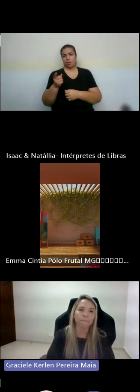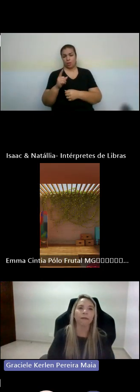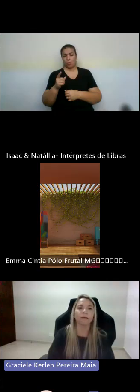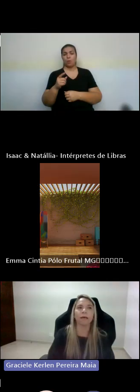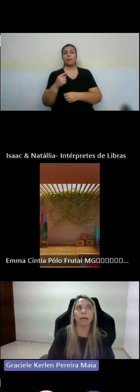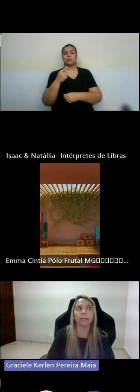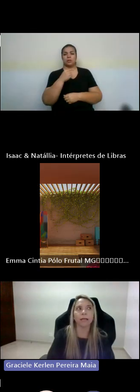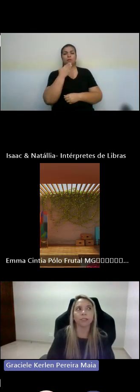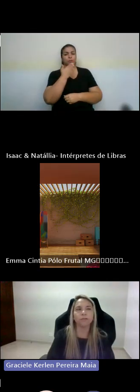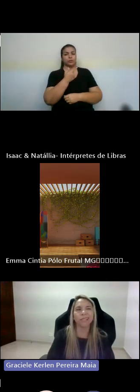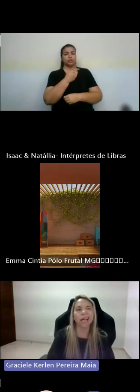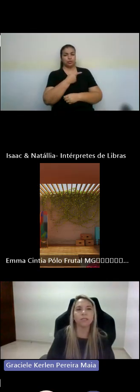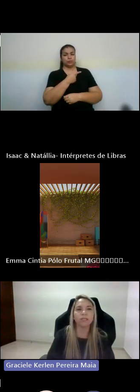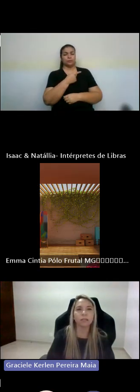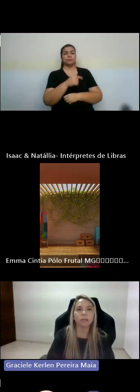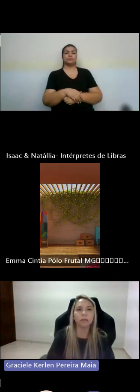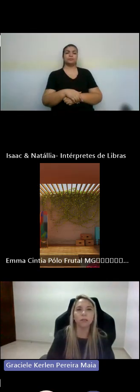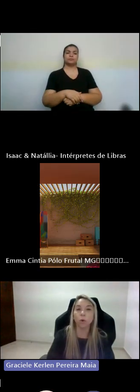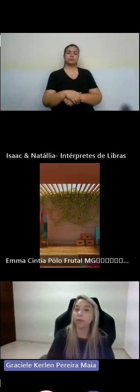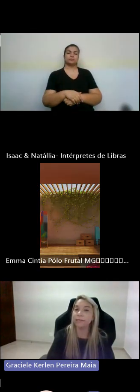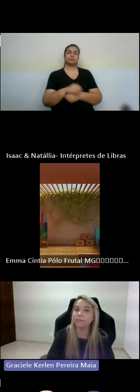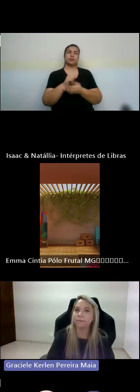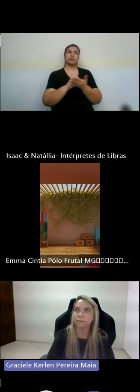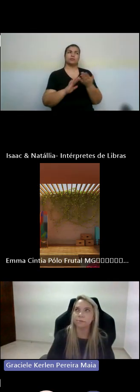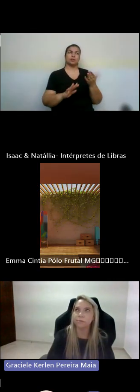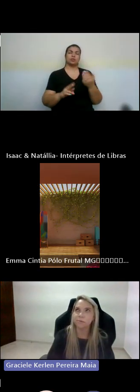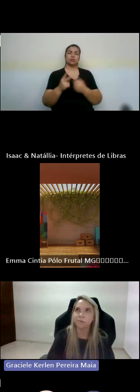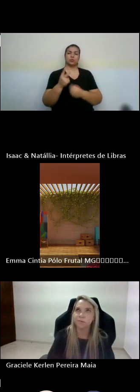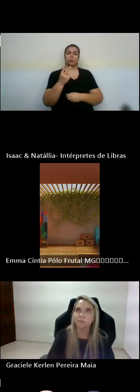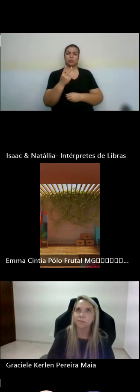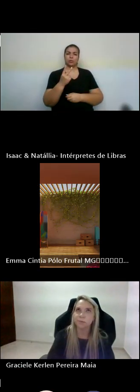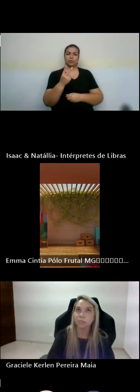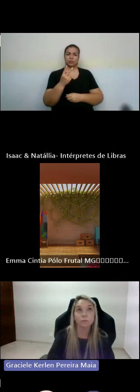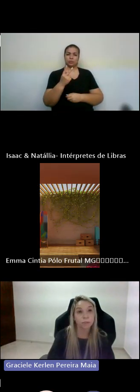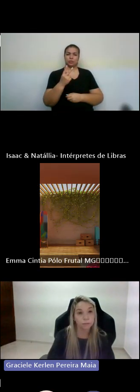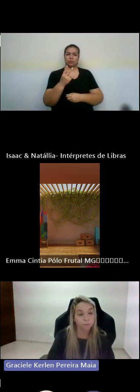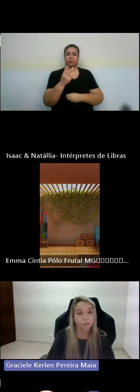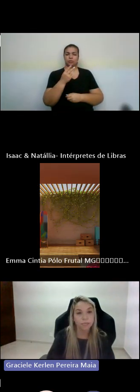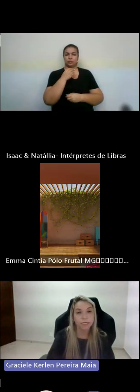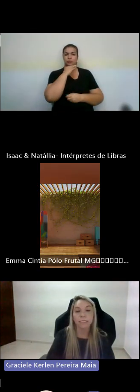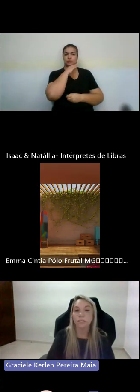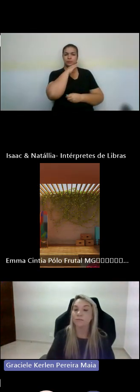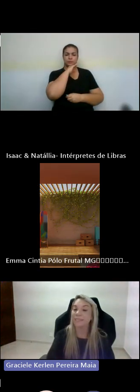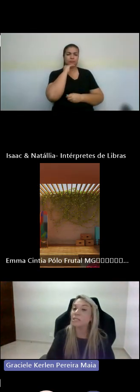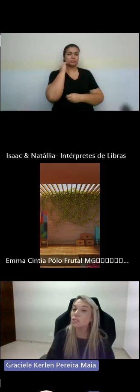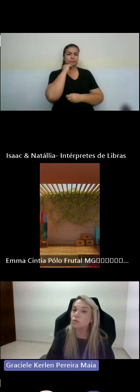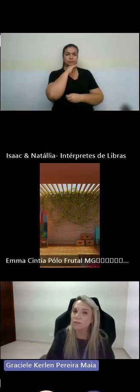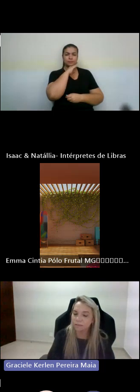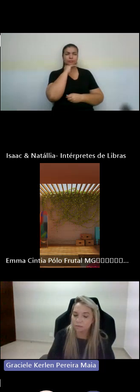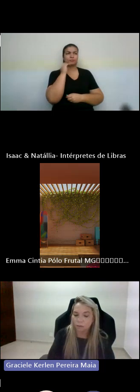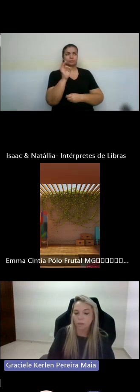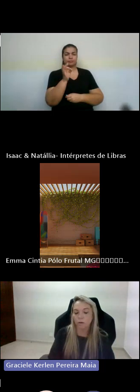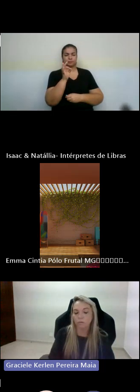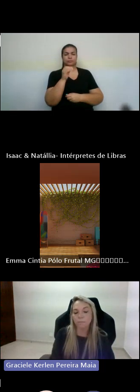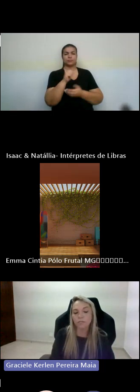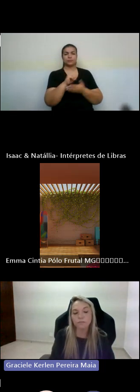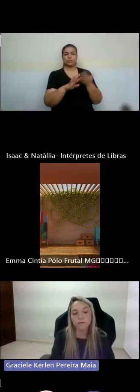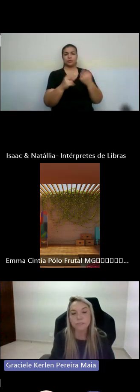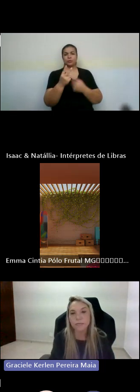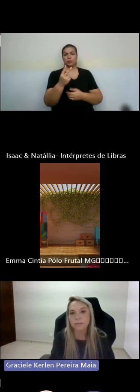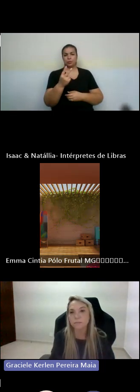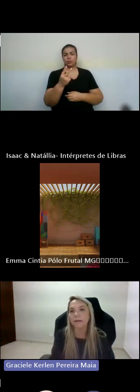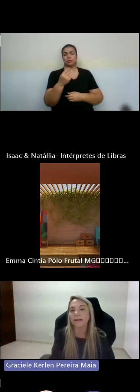tá? Na atividade 2, isso mesmo. Na atividade 2, eu